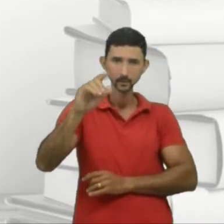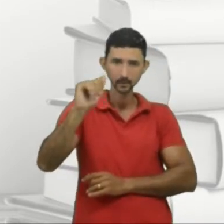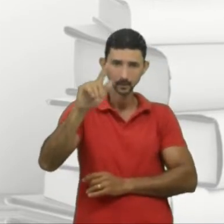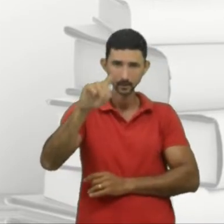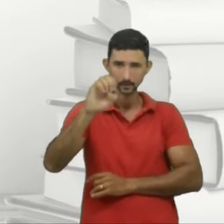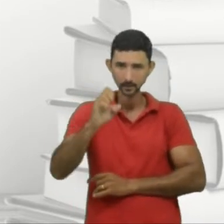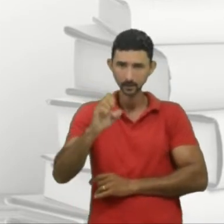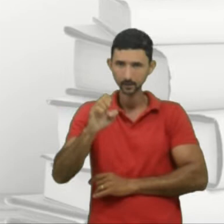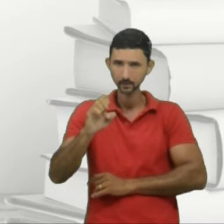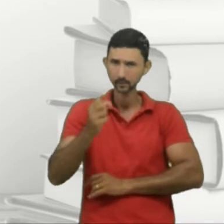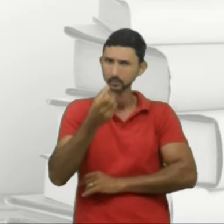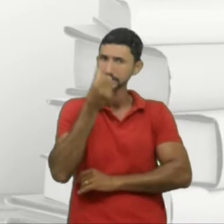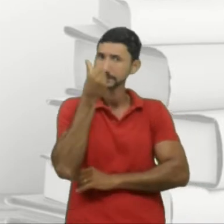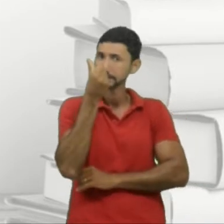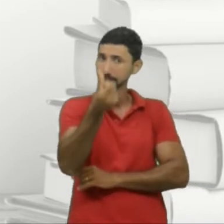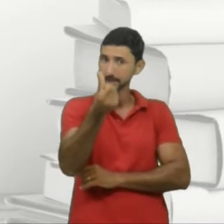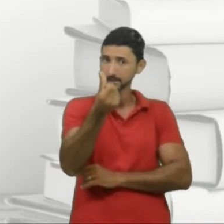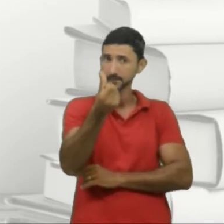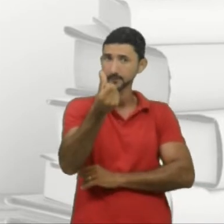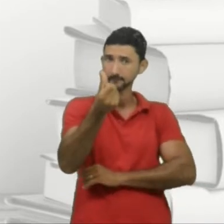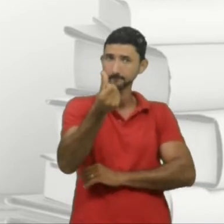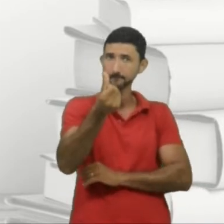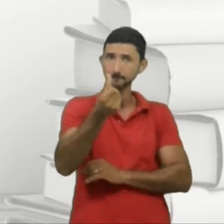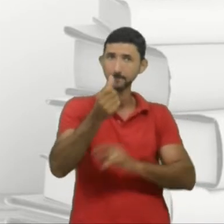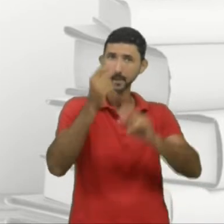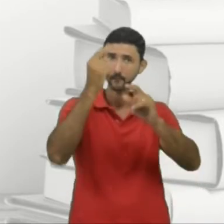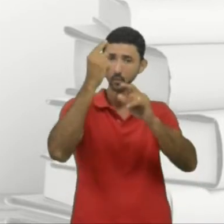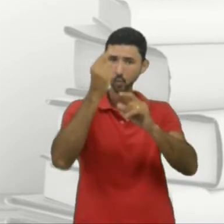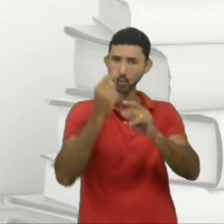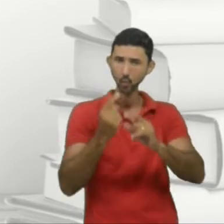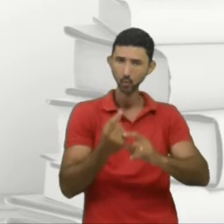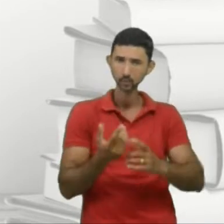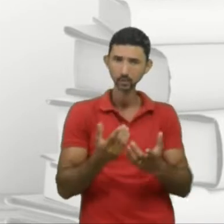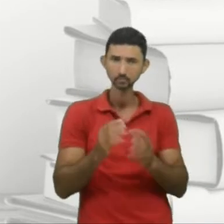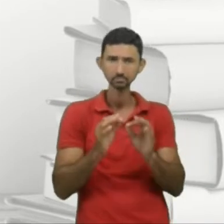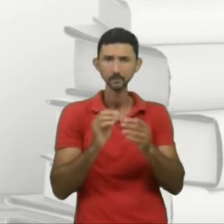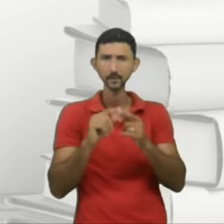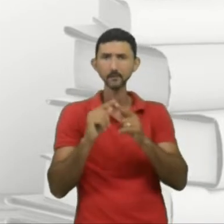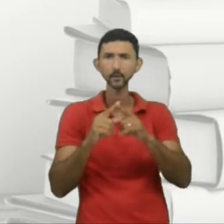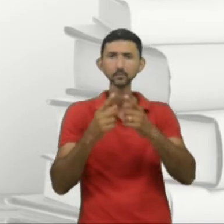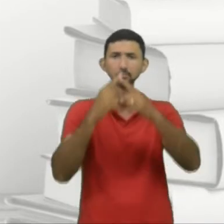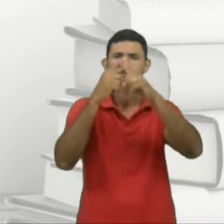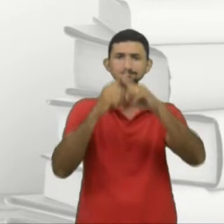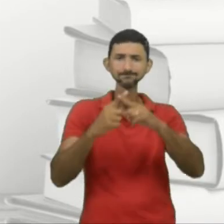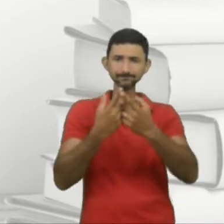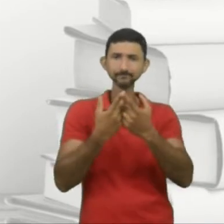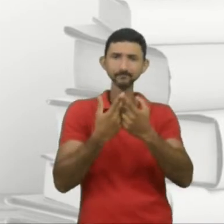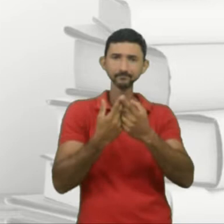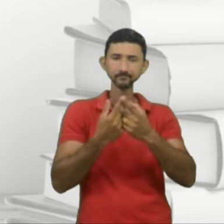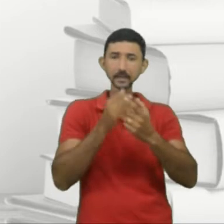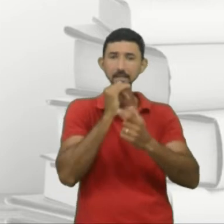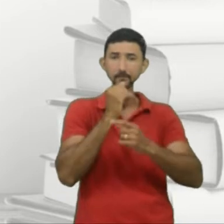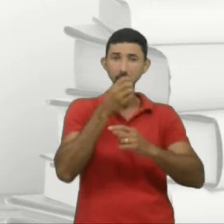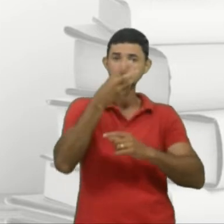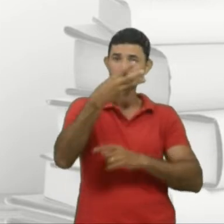está contando, na verdade, né? Mas a gente também poderia simplesmente multiplicar